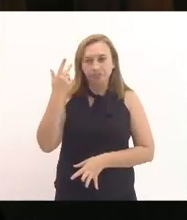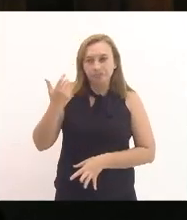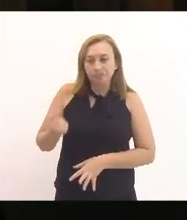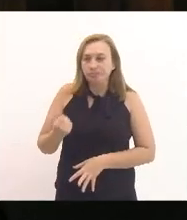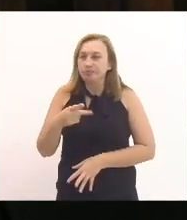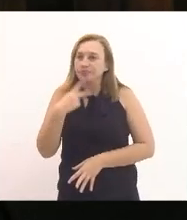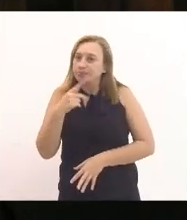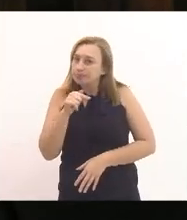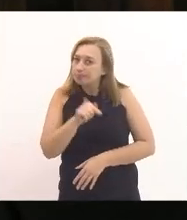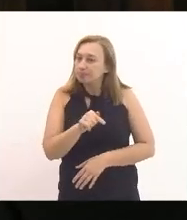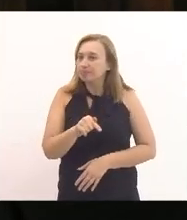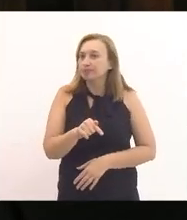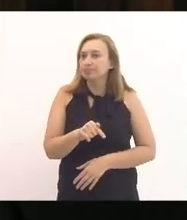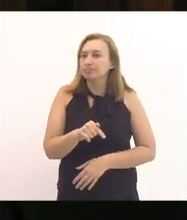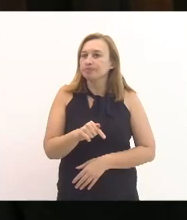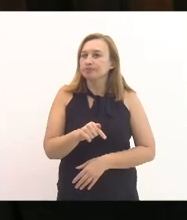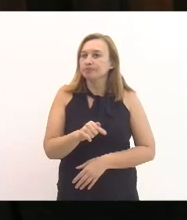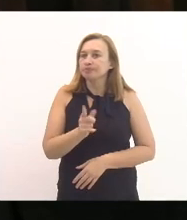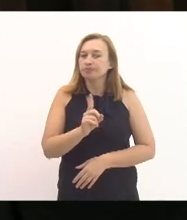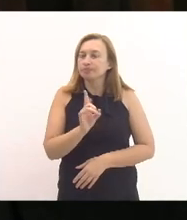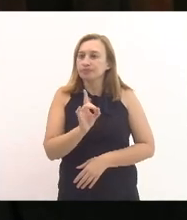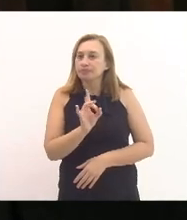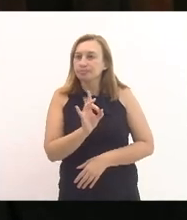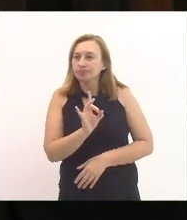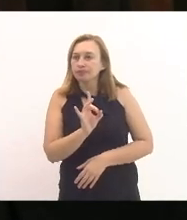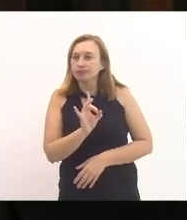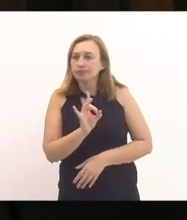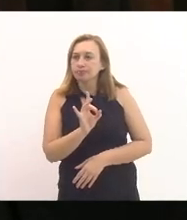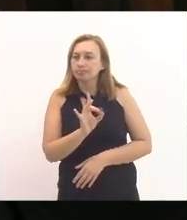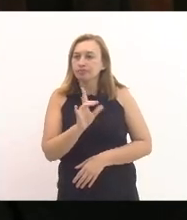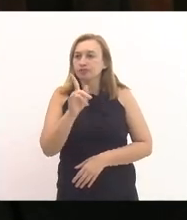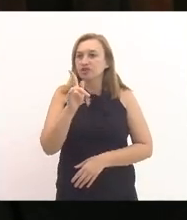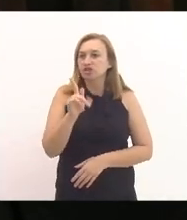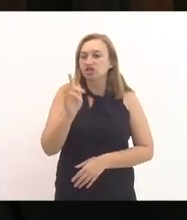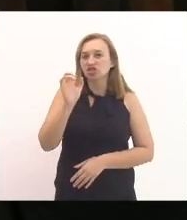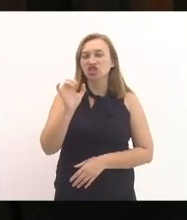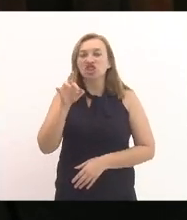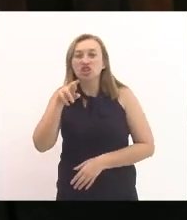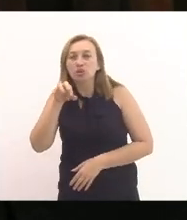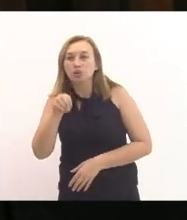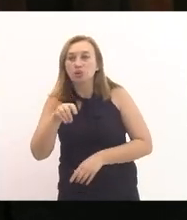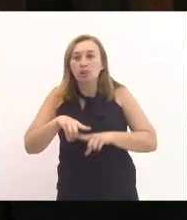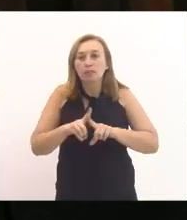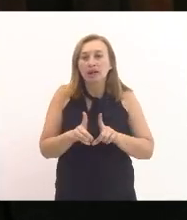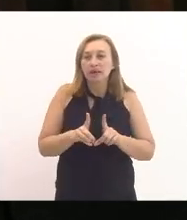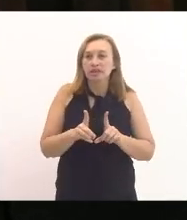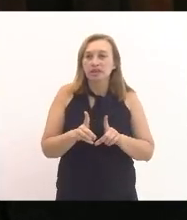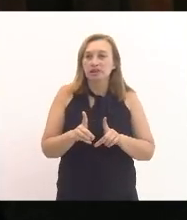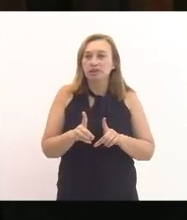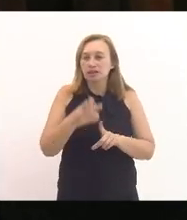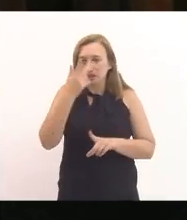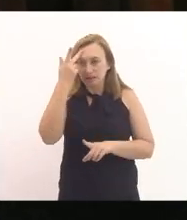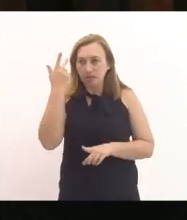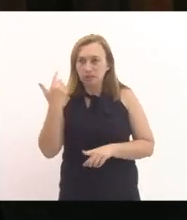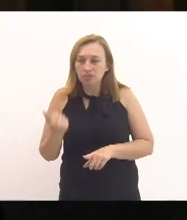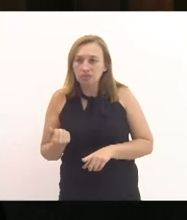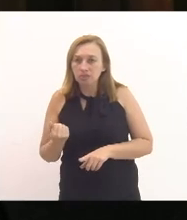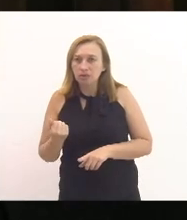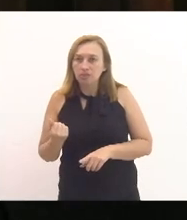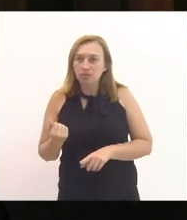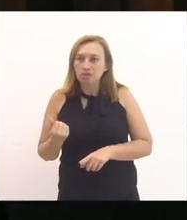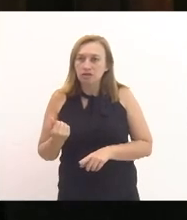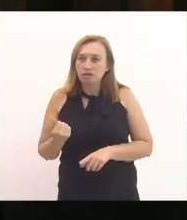aqui eu quero dar um adendo que não seja a pensionista gênero mas que seja a pensionista que aqui é